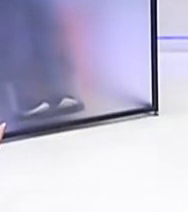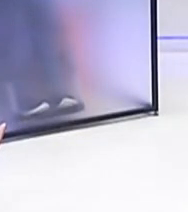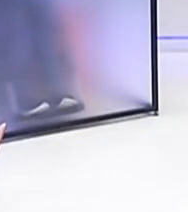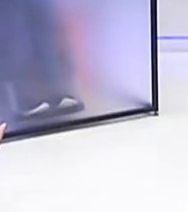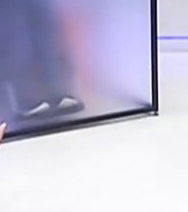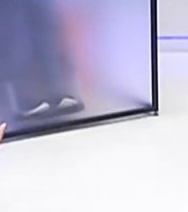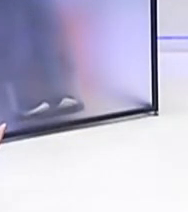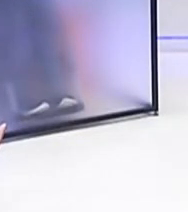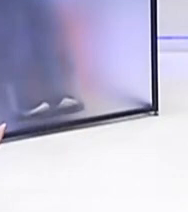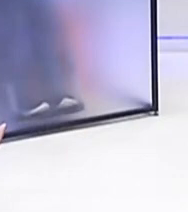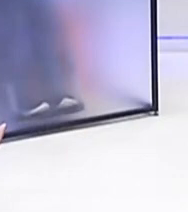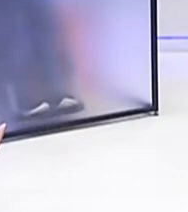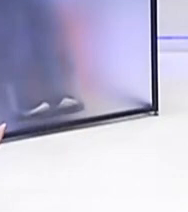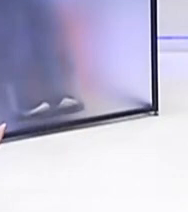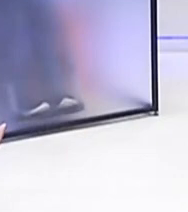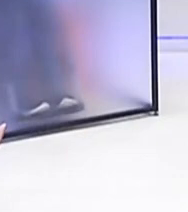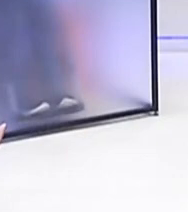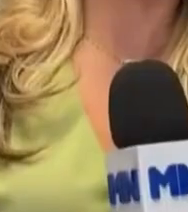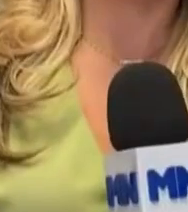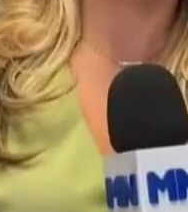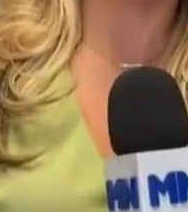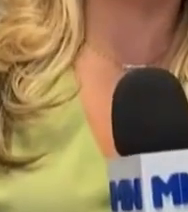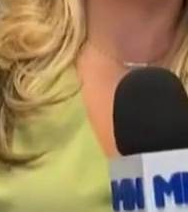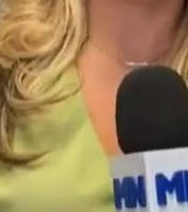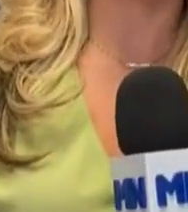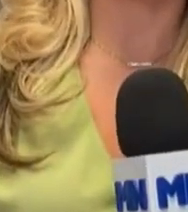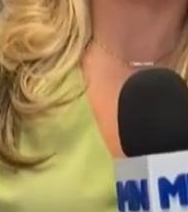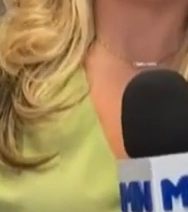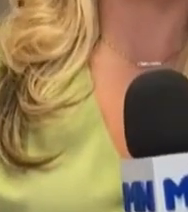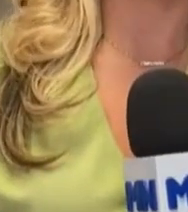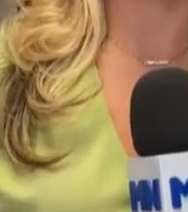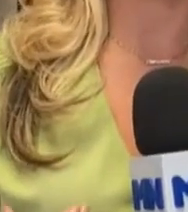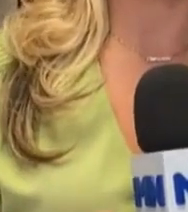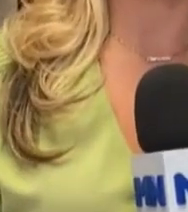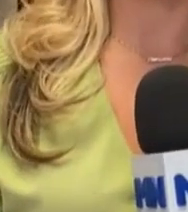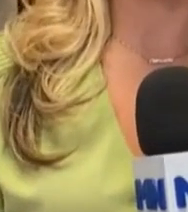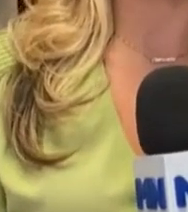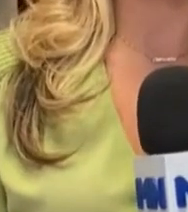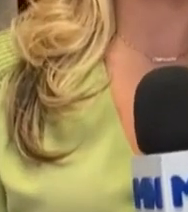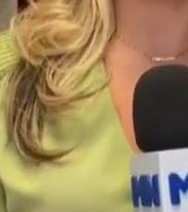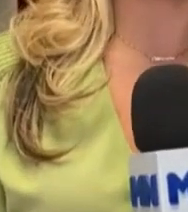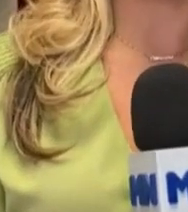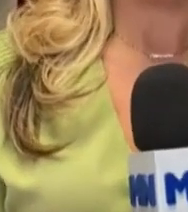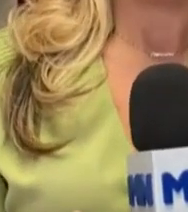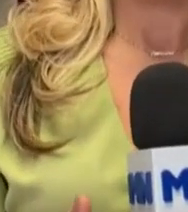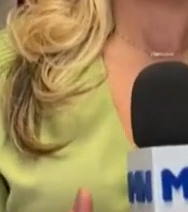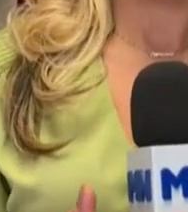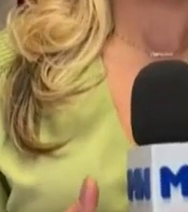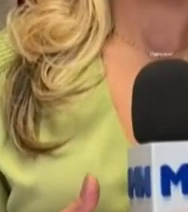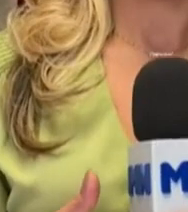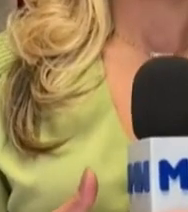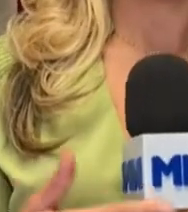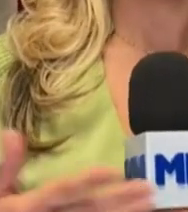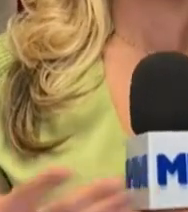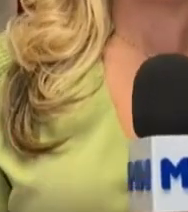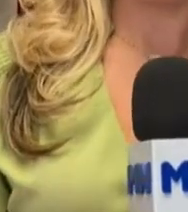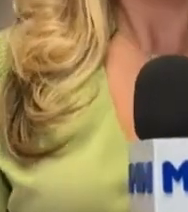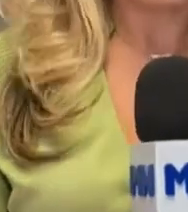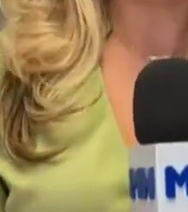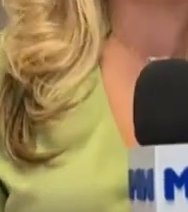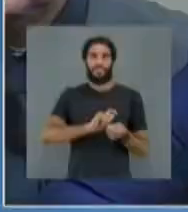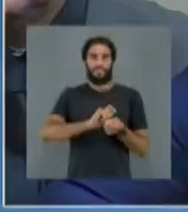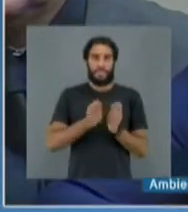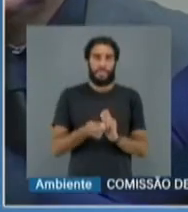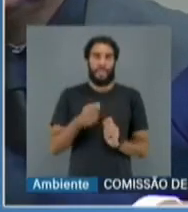Não quer? Vamos lá. E o primeiro depoente, né, a testemunha, Silvinei,